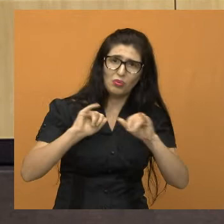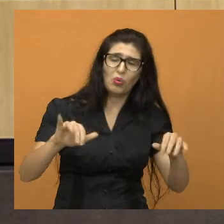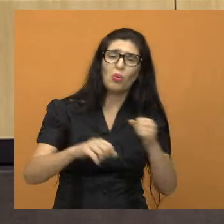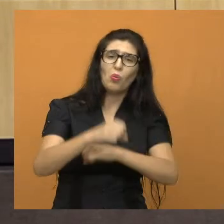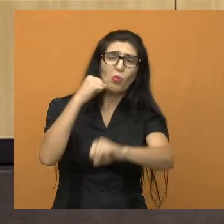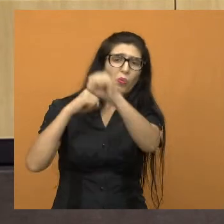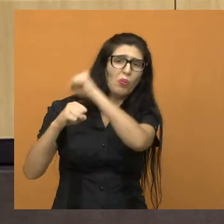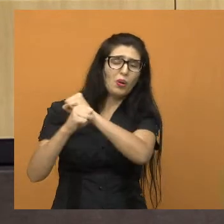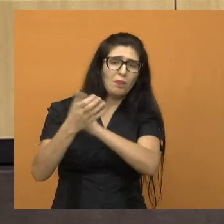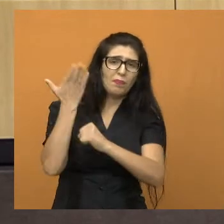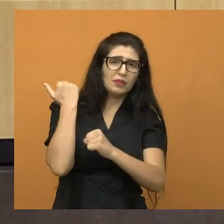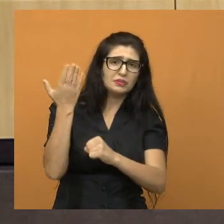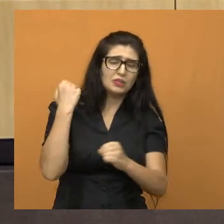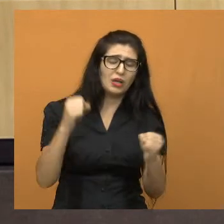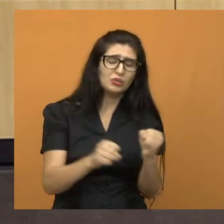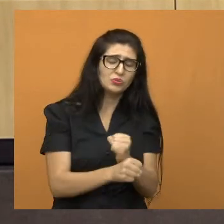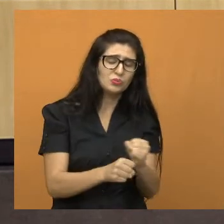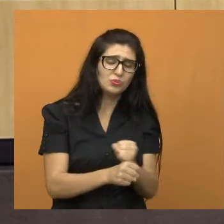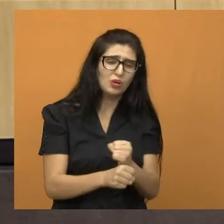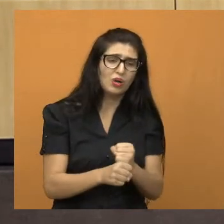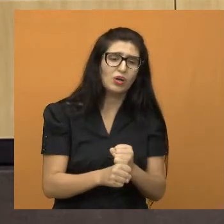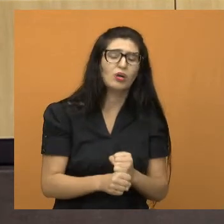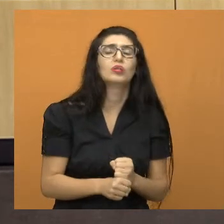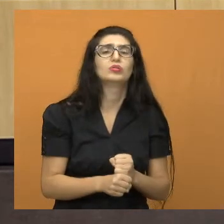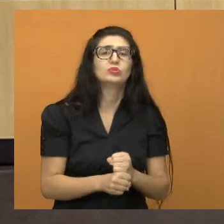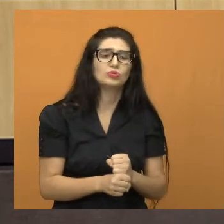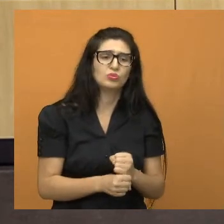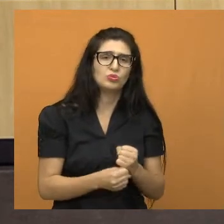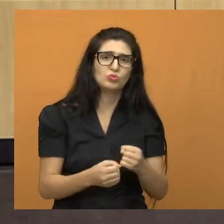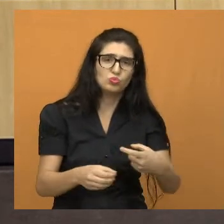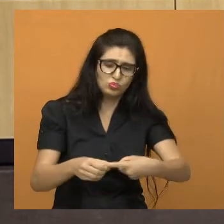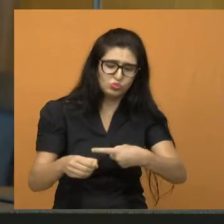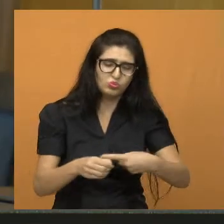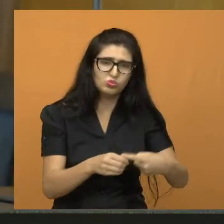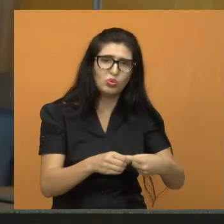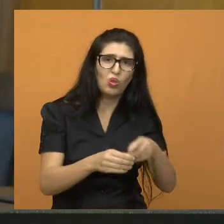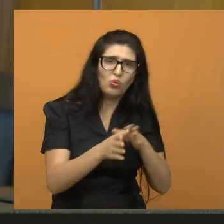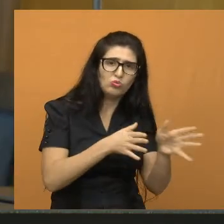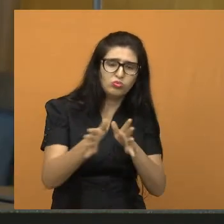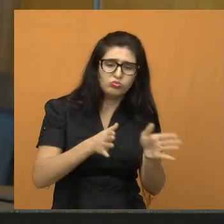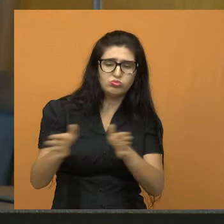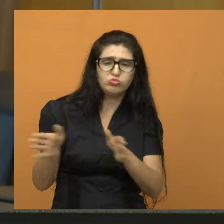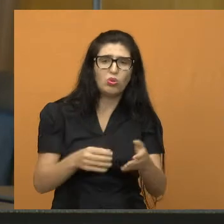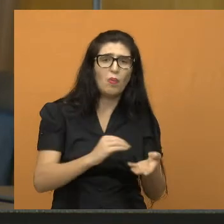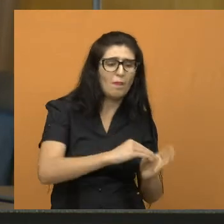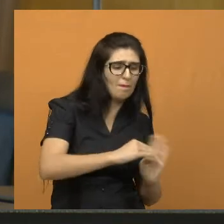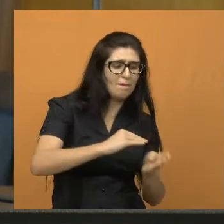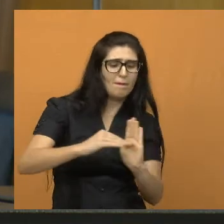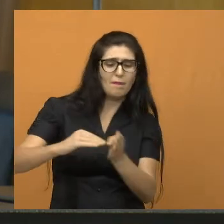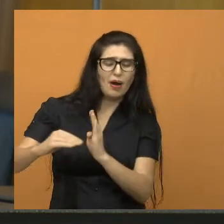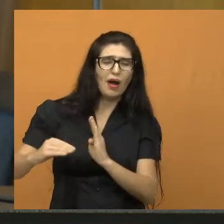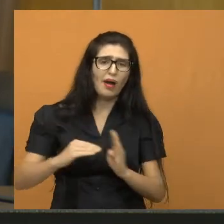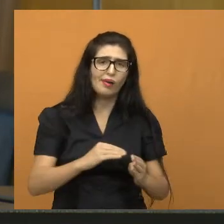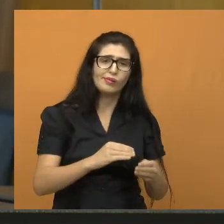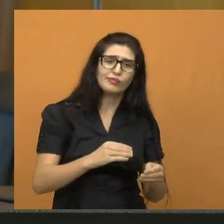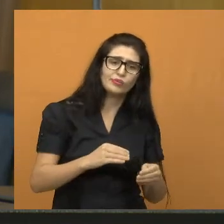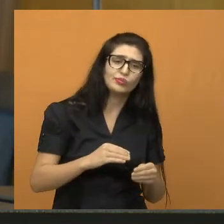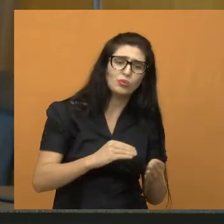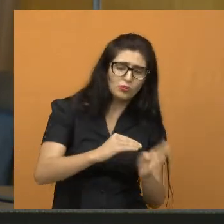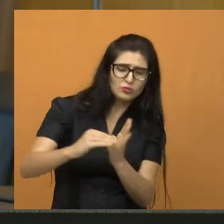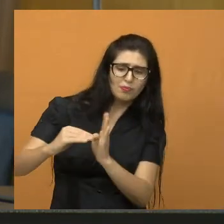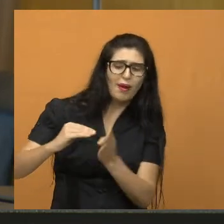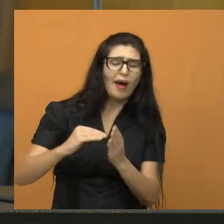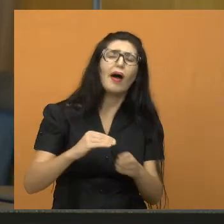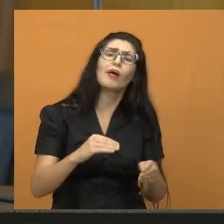passado, muitas das ações que eram na região central foram para os bairros, e os bairros com maior dificuldade, mesmo os mais afastados.